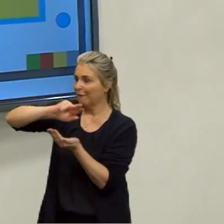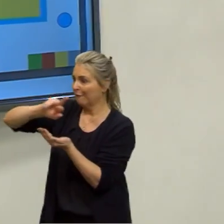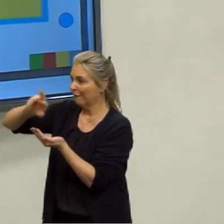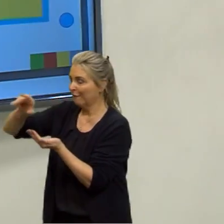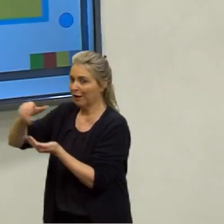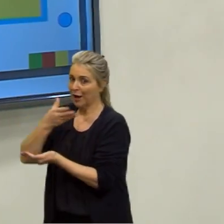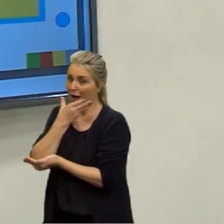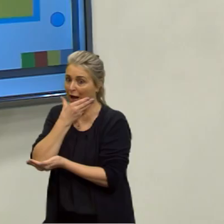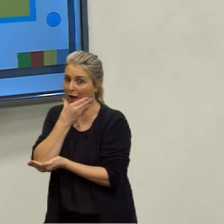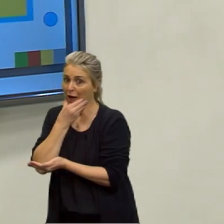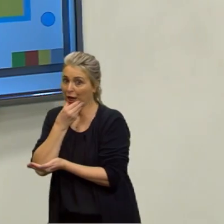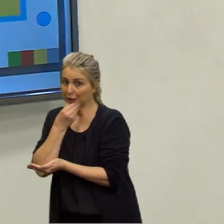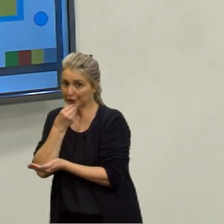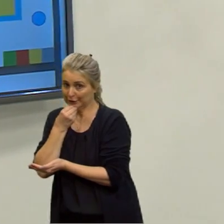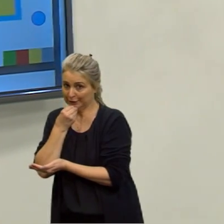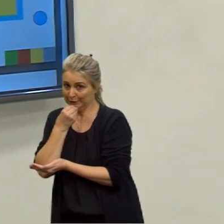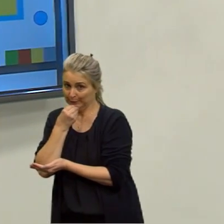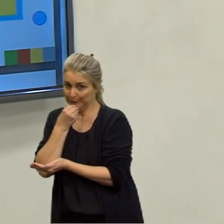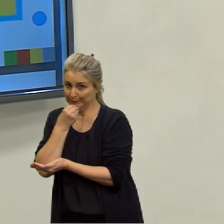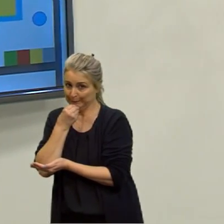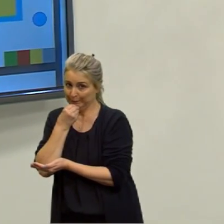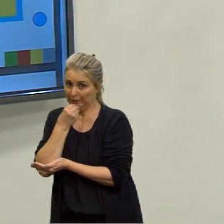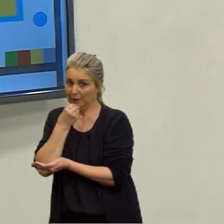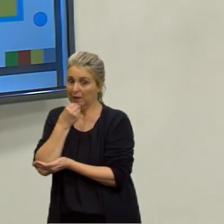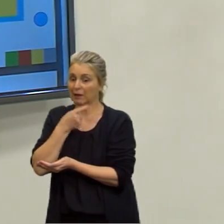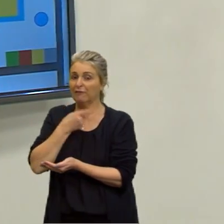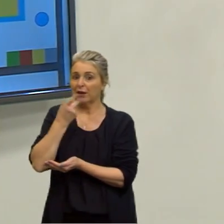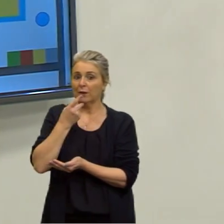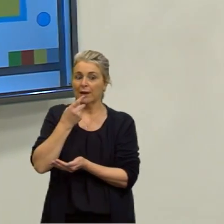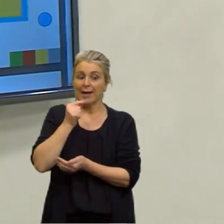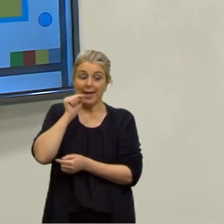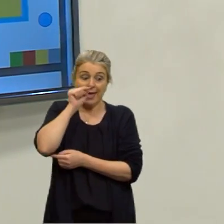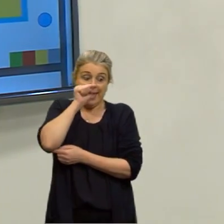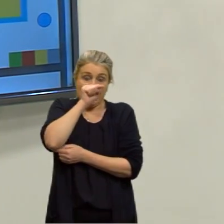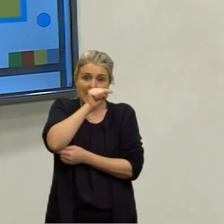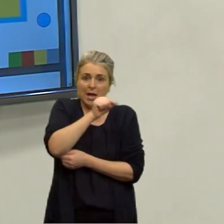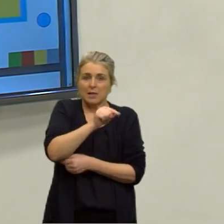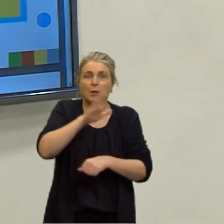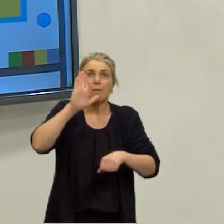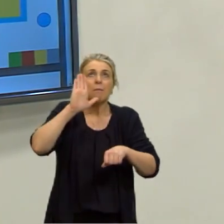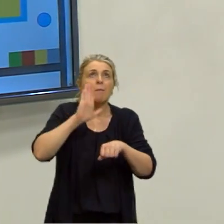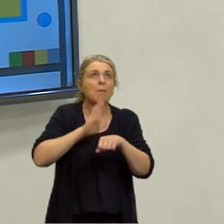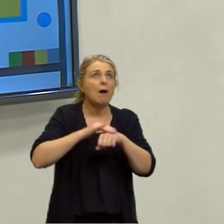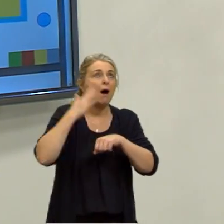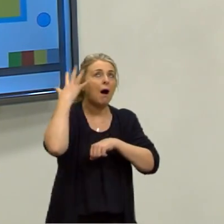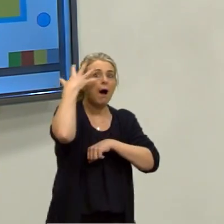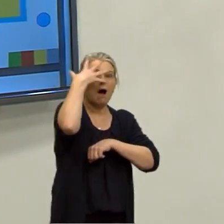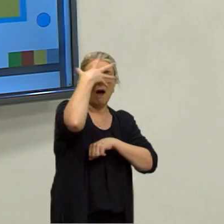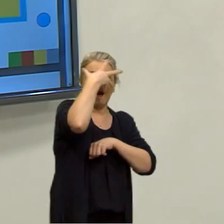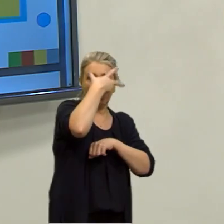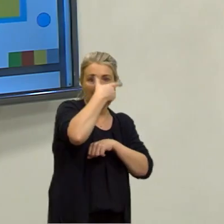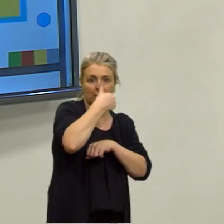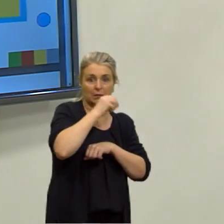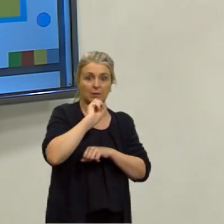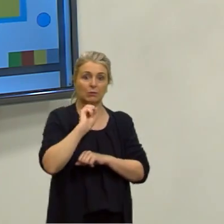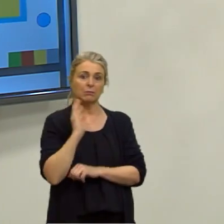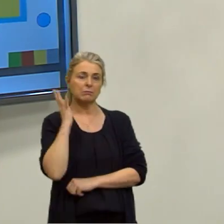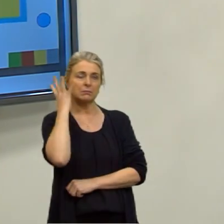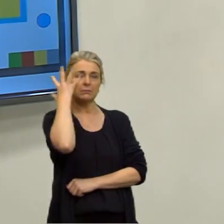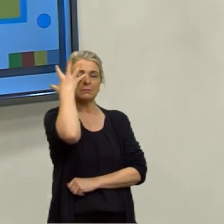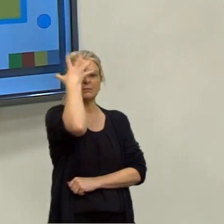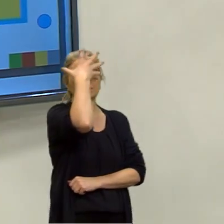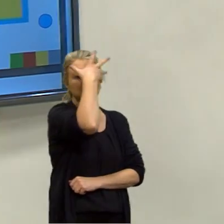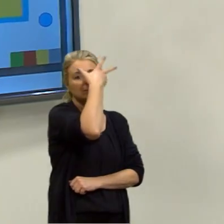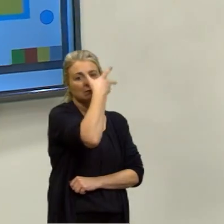pegar essa característica deste rapaz e eu vou dizer esse rapaz é o mais bonito daqui então essa característica tô sendo